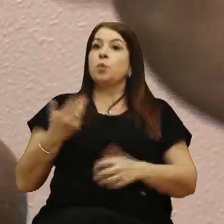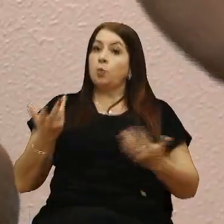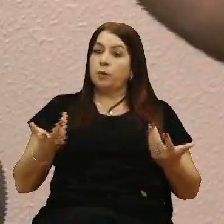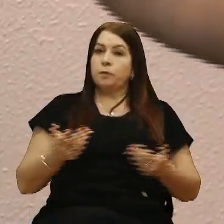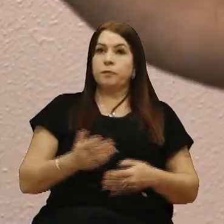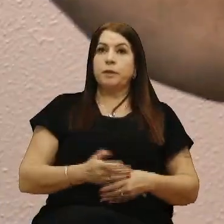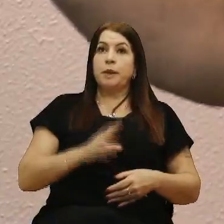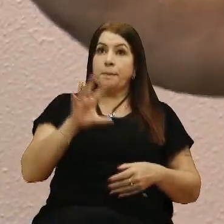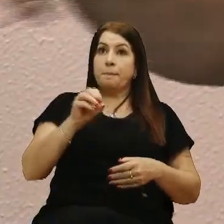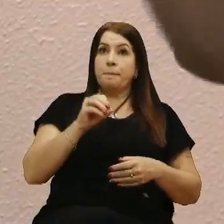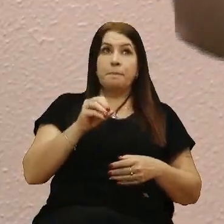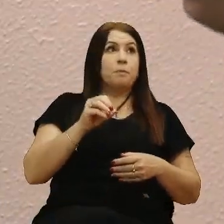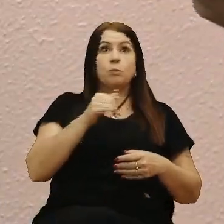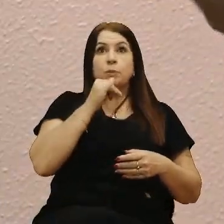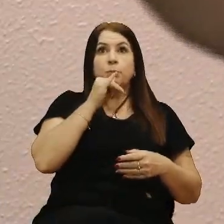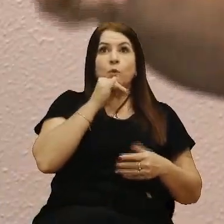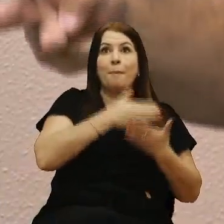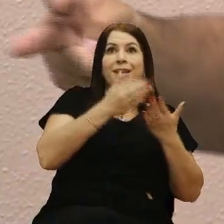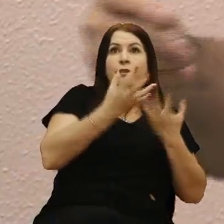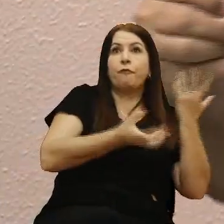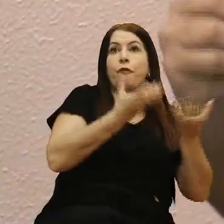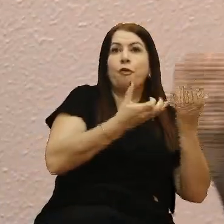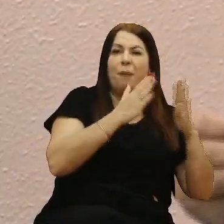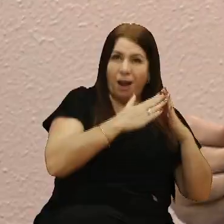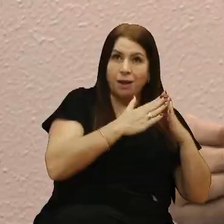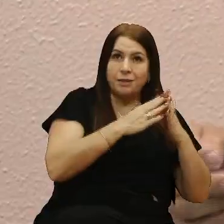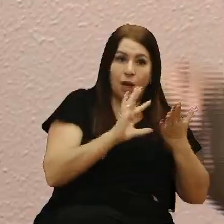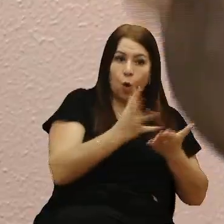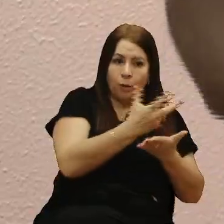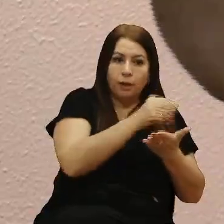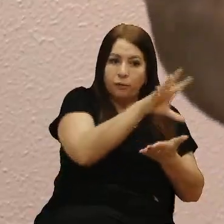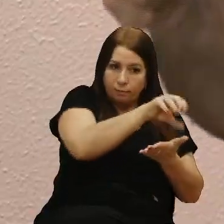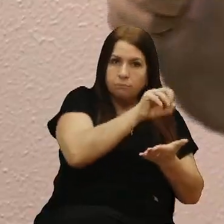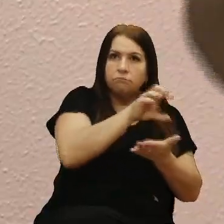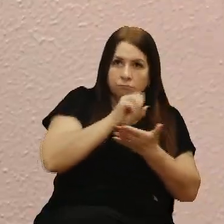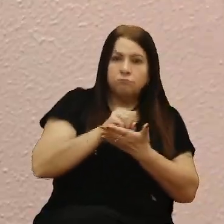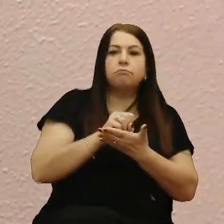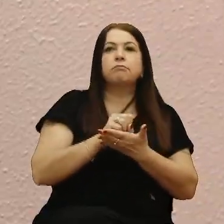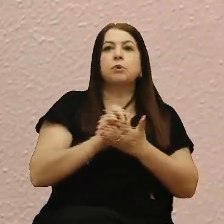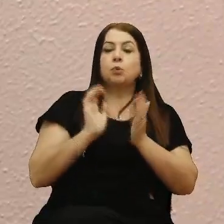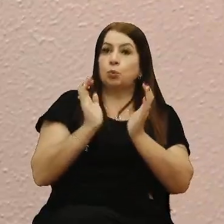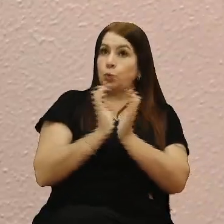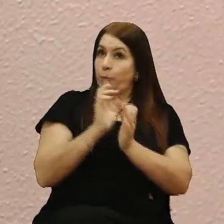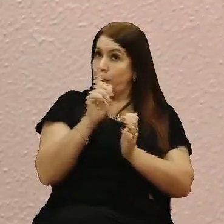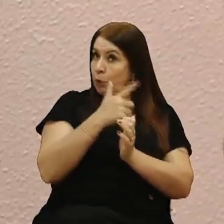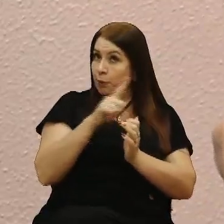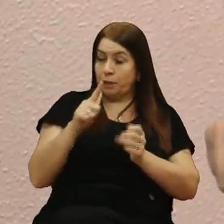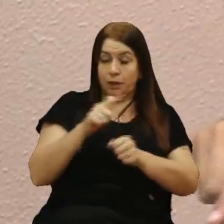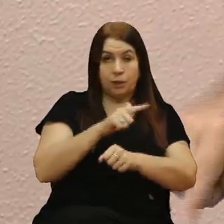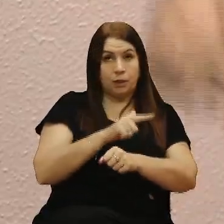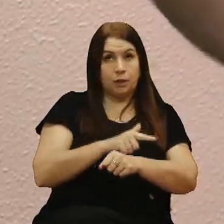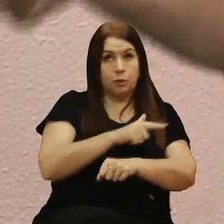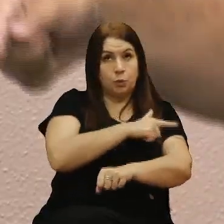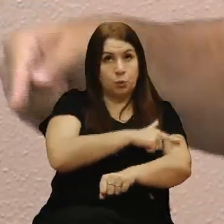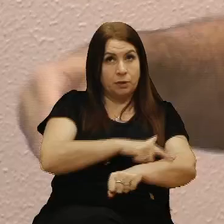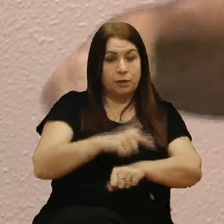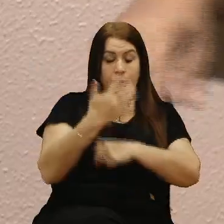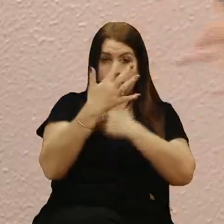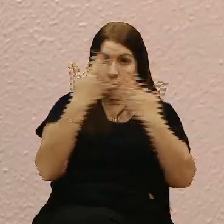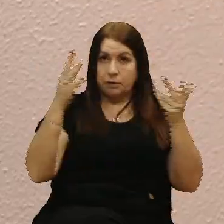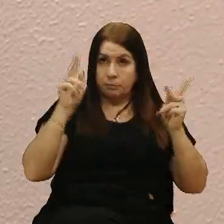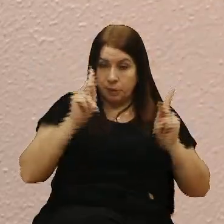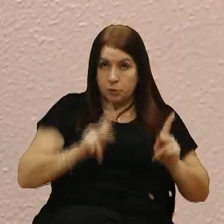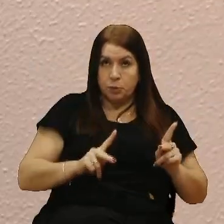Quando pega fogo numa casa, é a Codeca que vai recolher. Quando a turma, por não ter educação ambiental, as